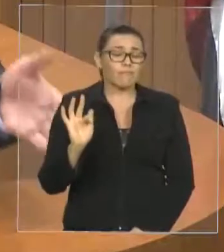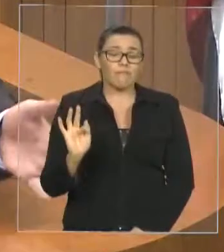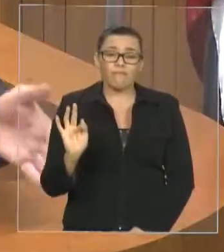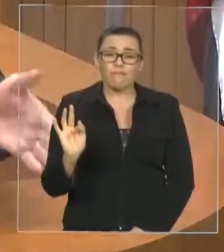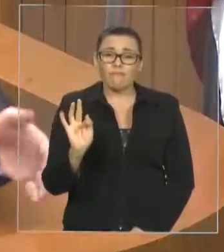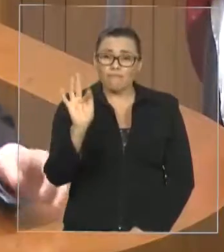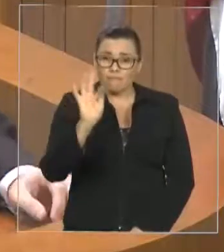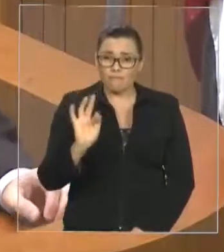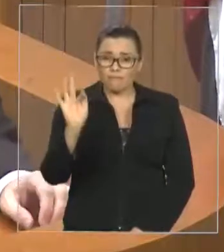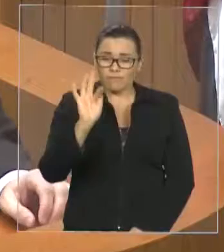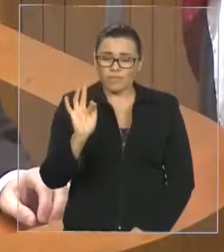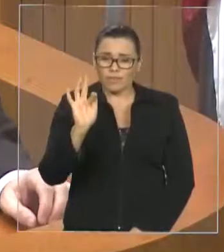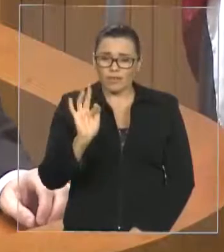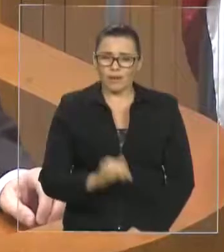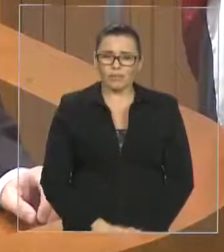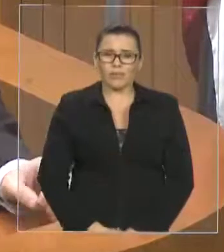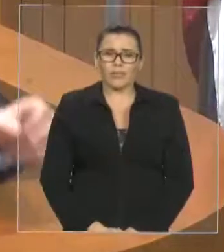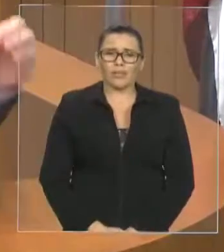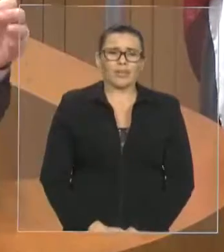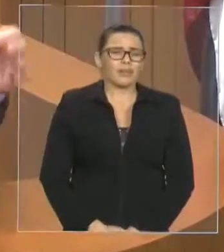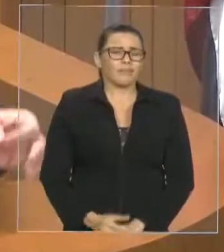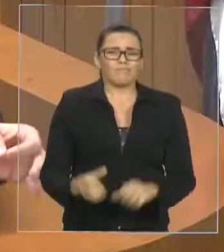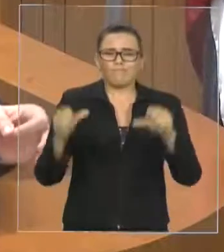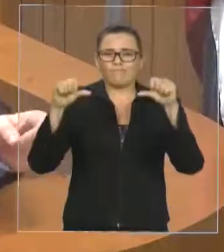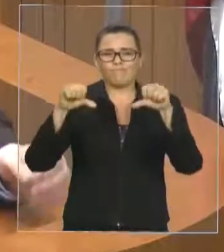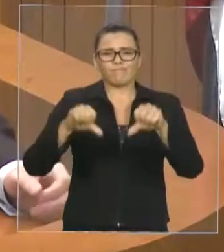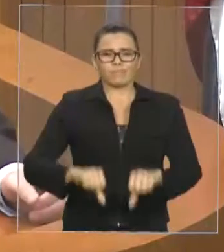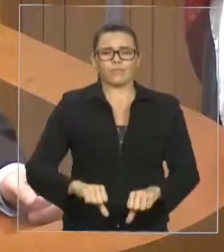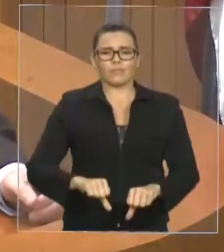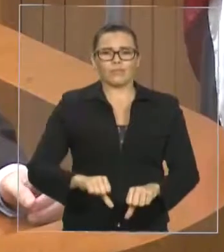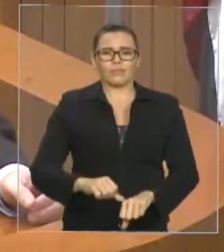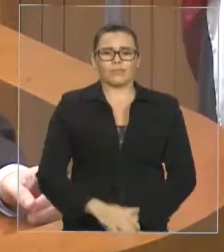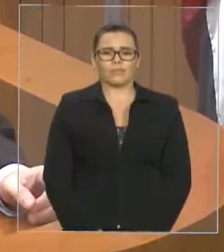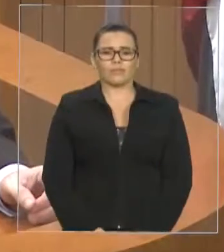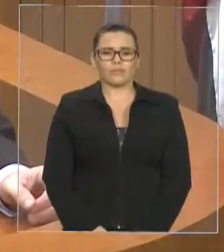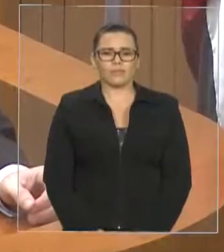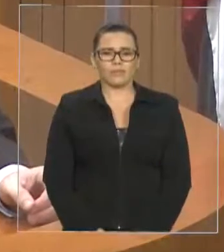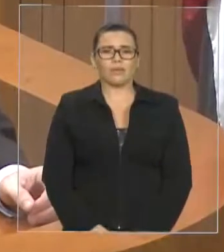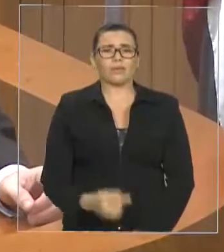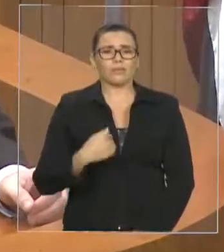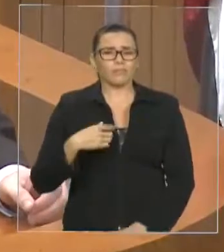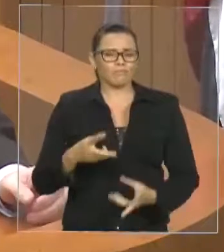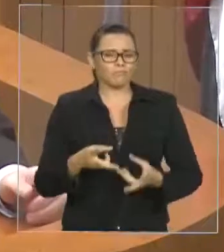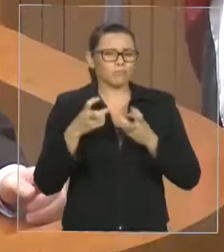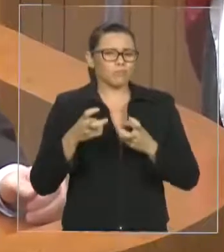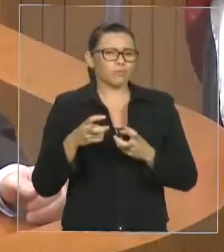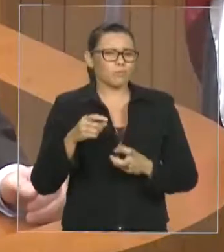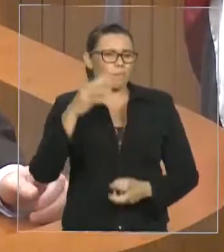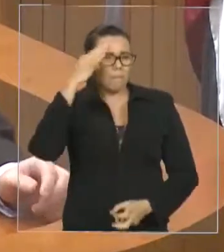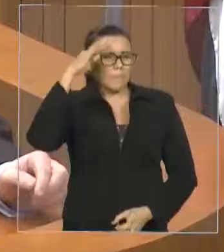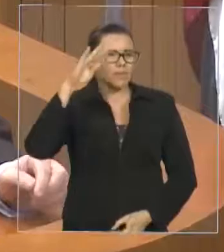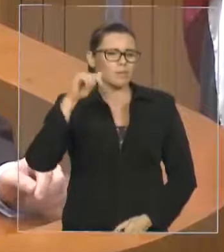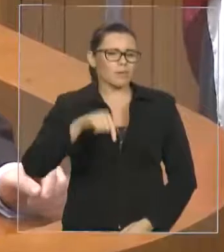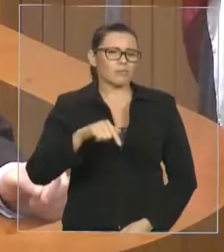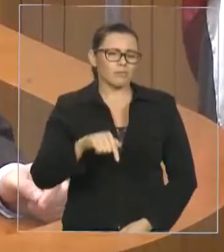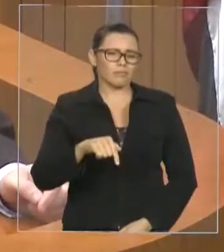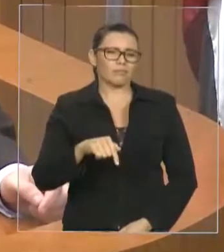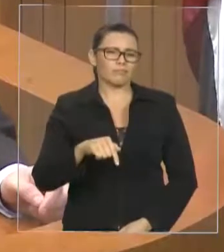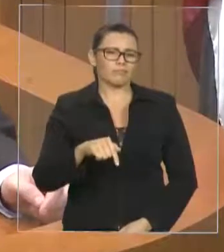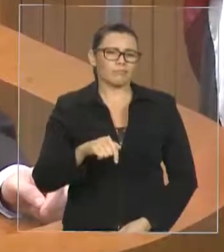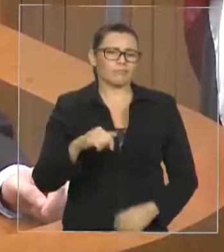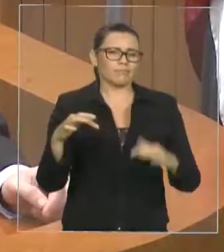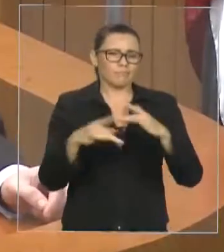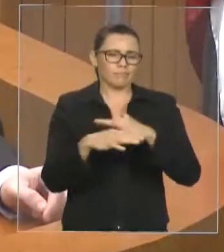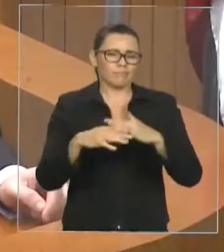essa crise chegou de forma muito forte a cidade inclusive os estudantes que